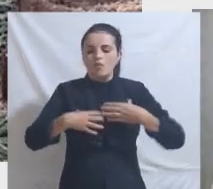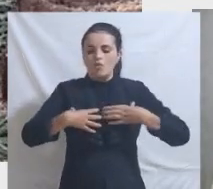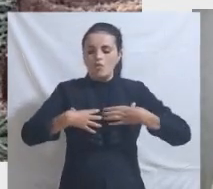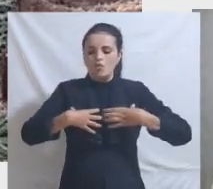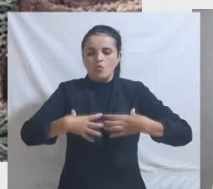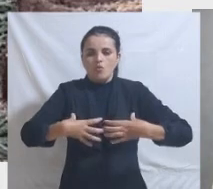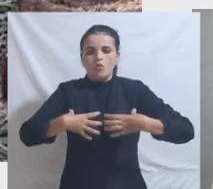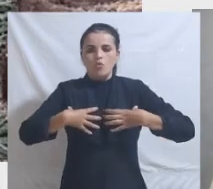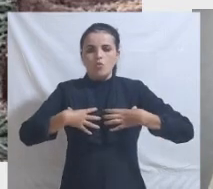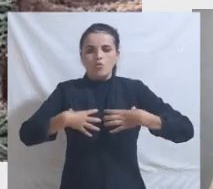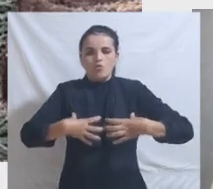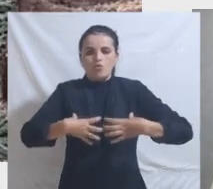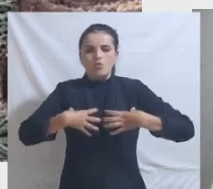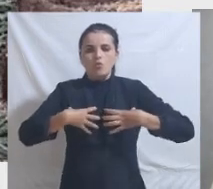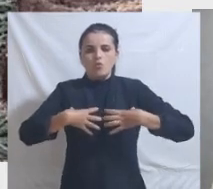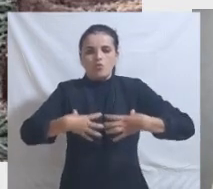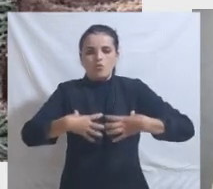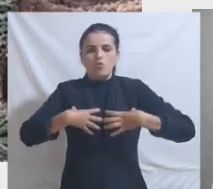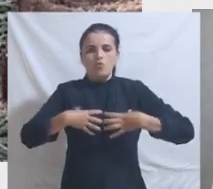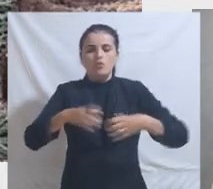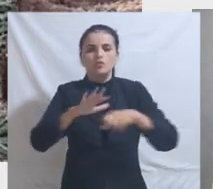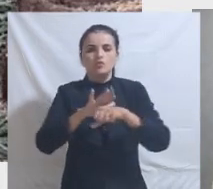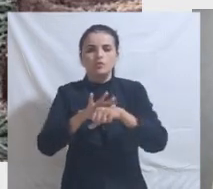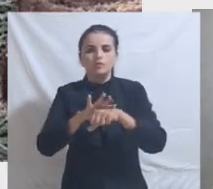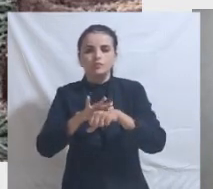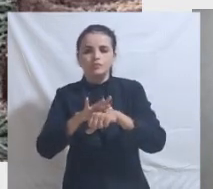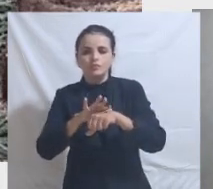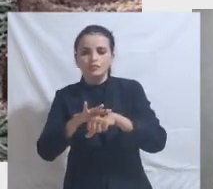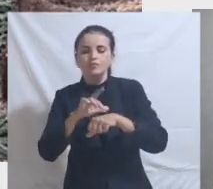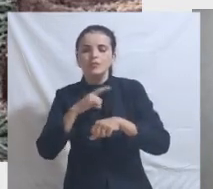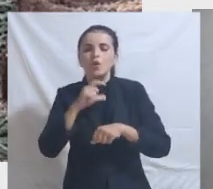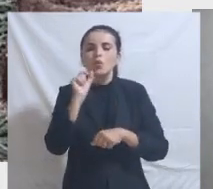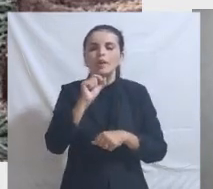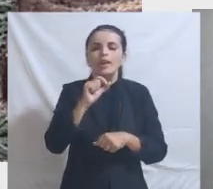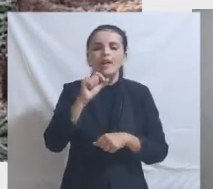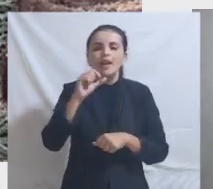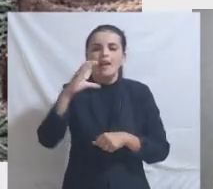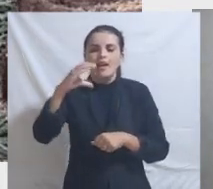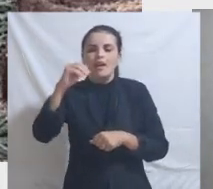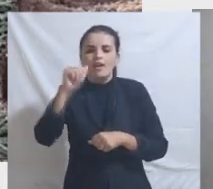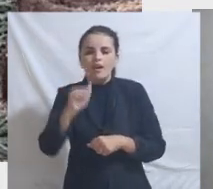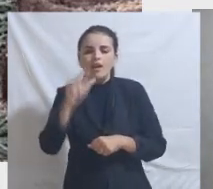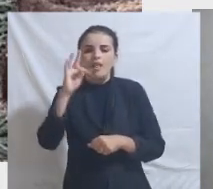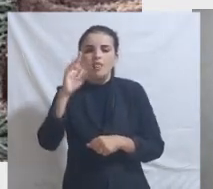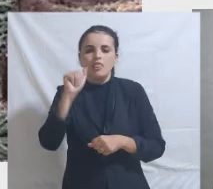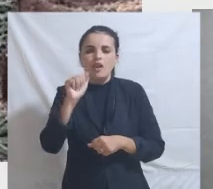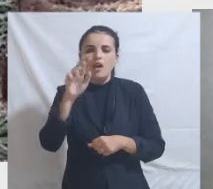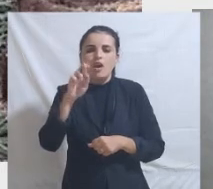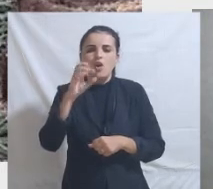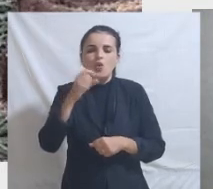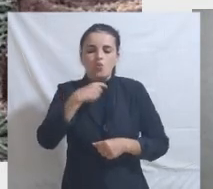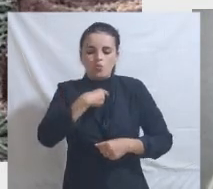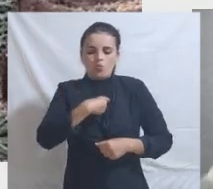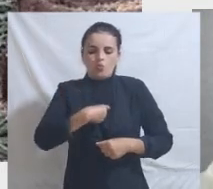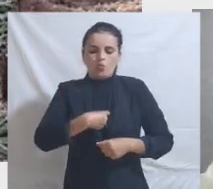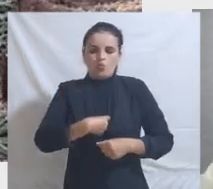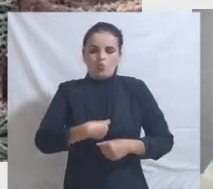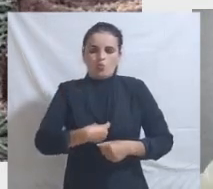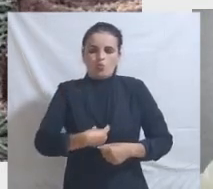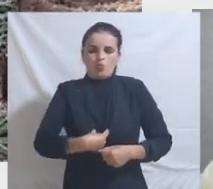doente, normalmente a gente tem uma formação de catarro em nossa traqueia, que é graças